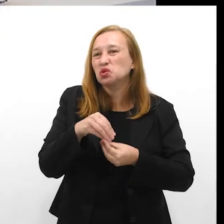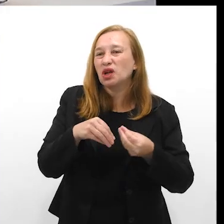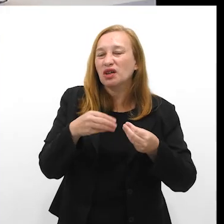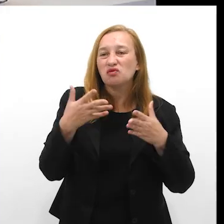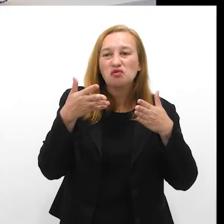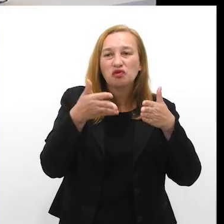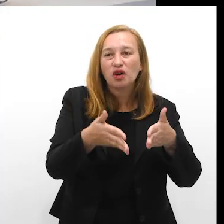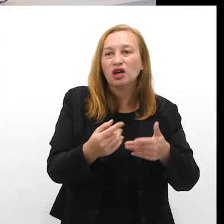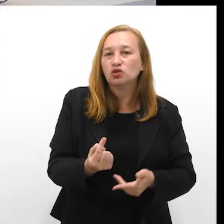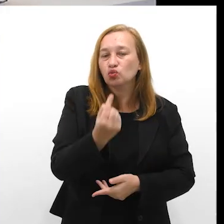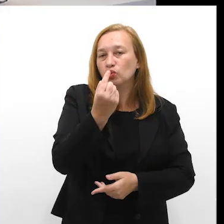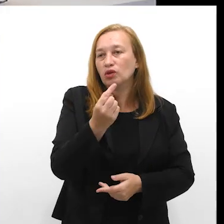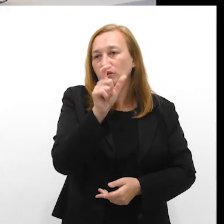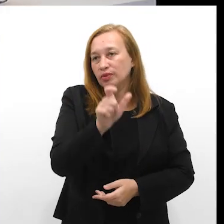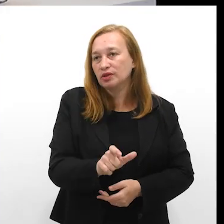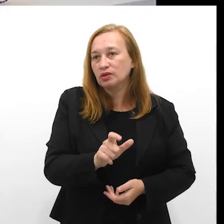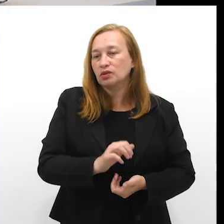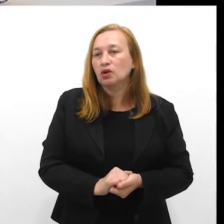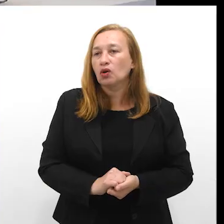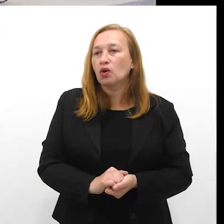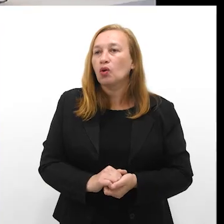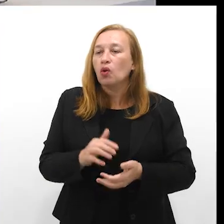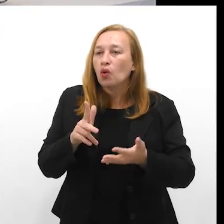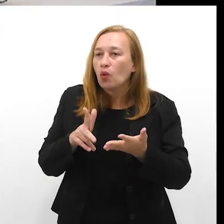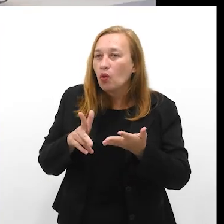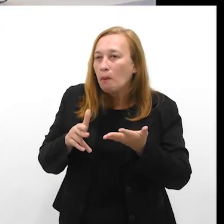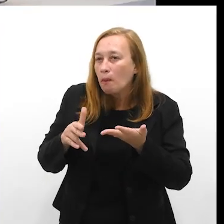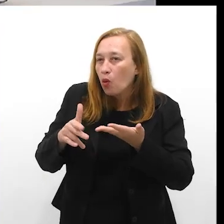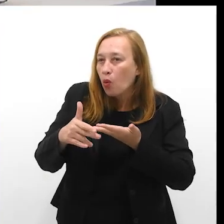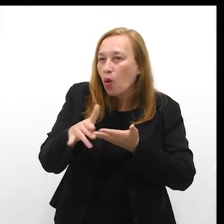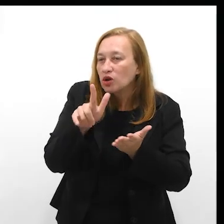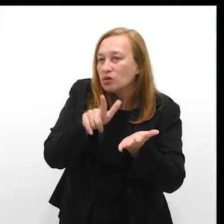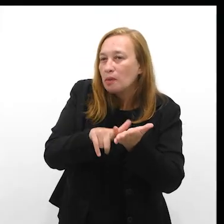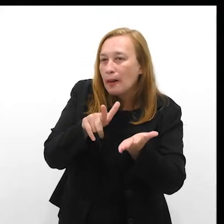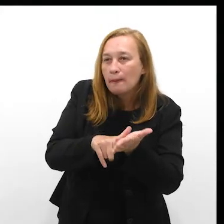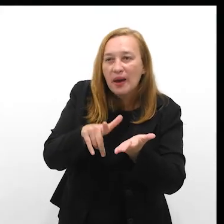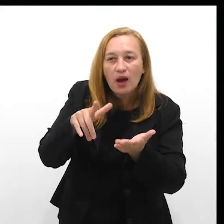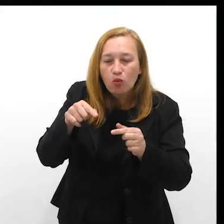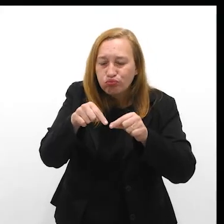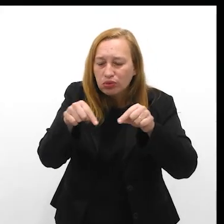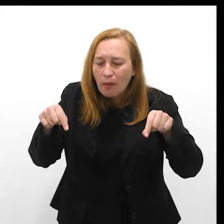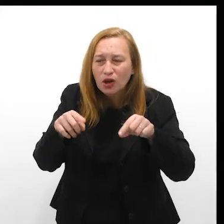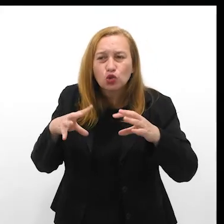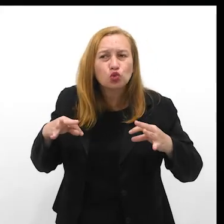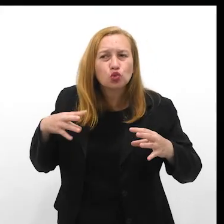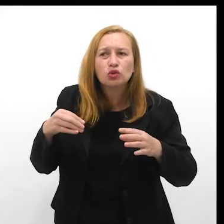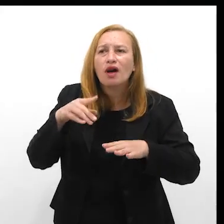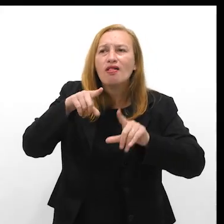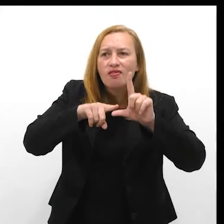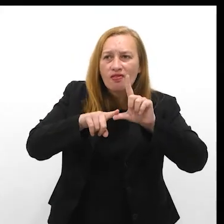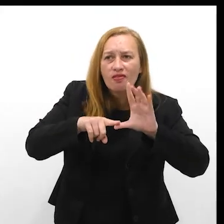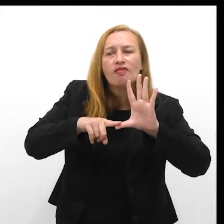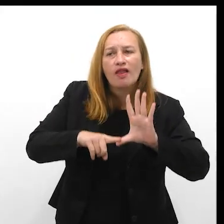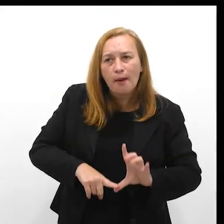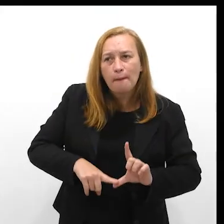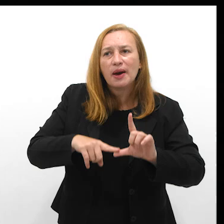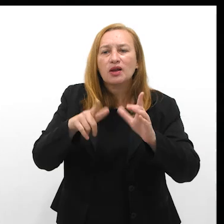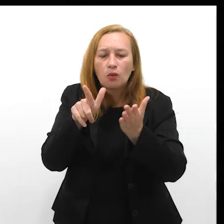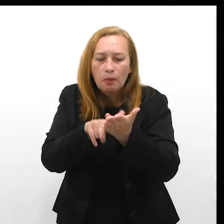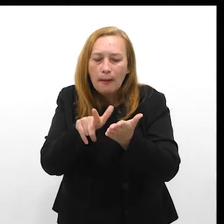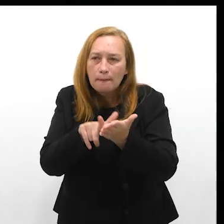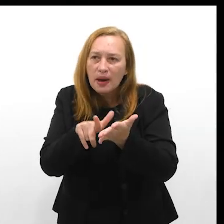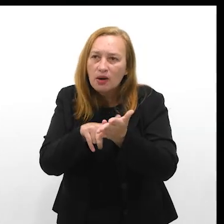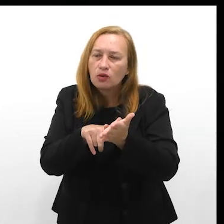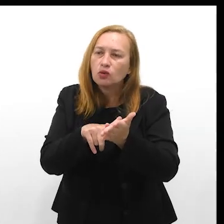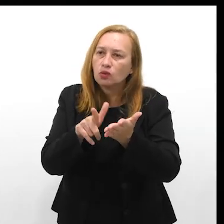tudo muito embutido num cara só. É porque até o tamanho do corte do papel que vai ser Nossa, aplicado, né? é. Depende. Se a peça é mais